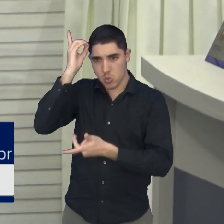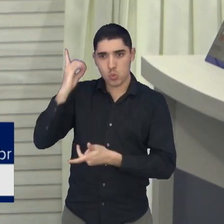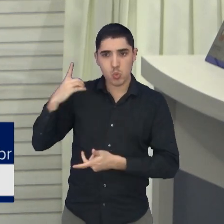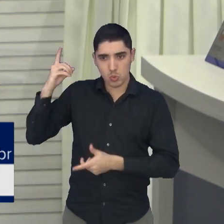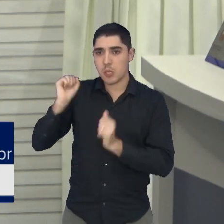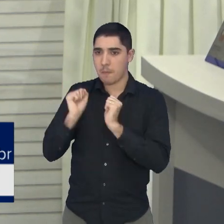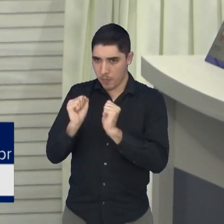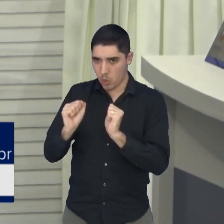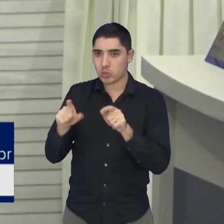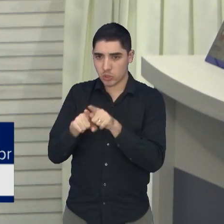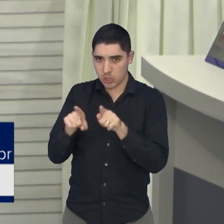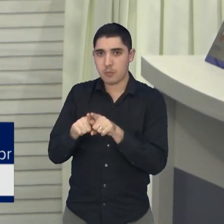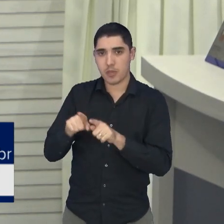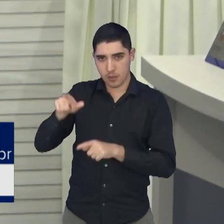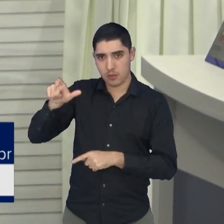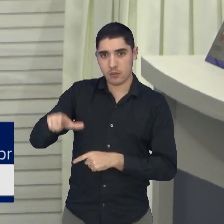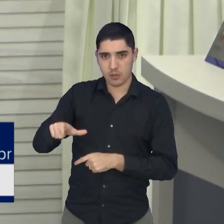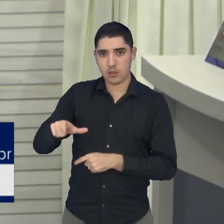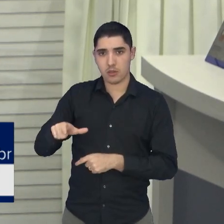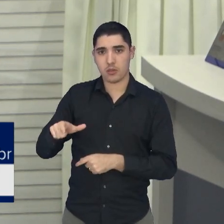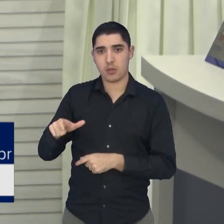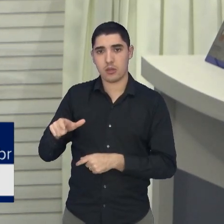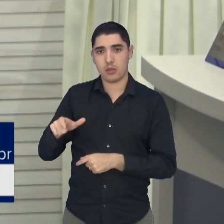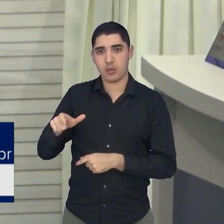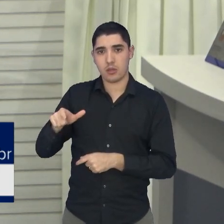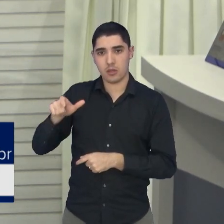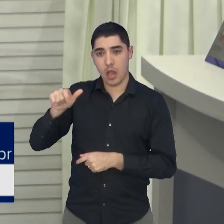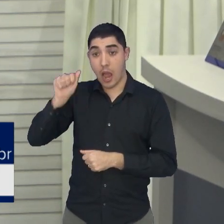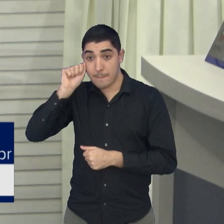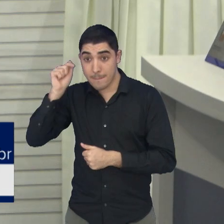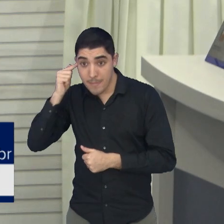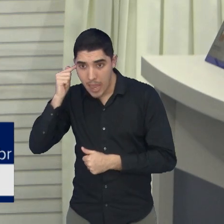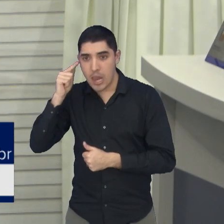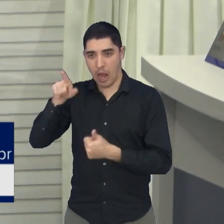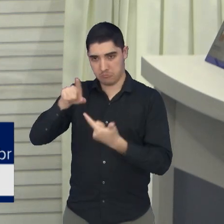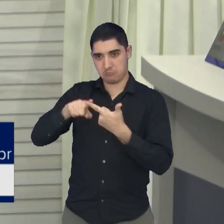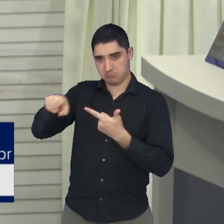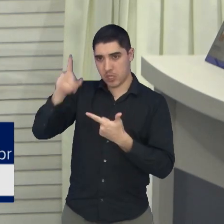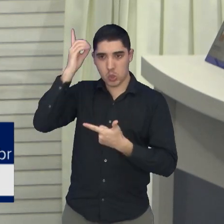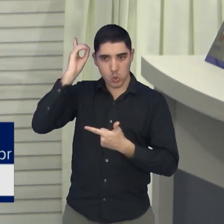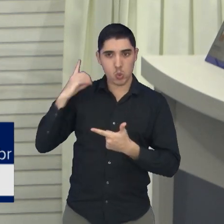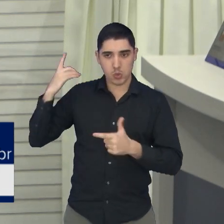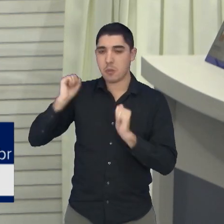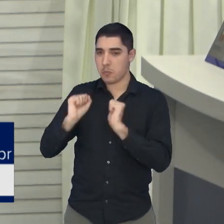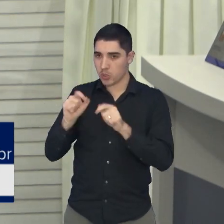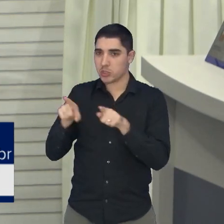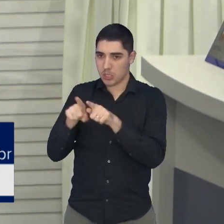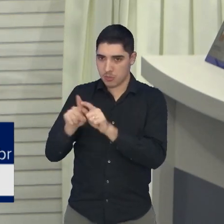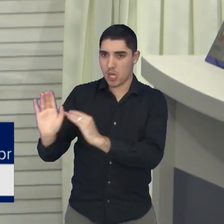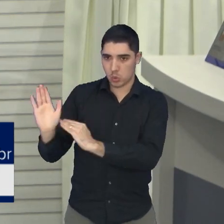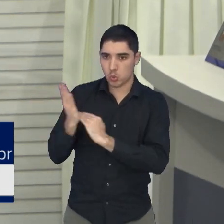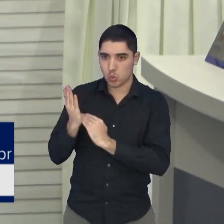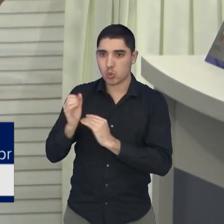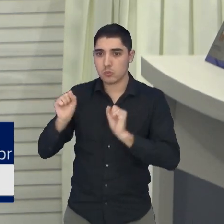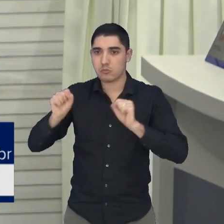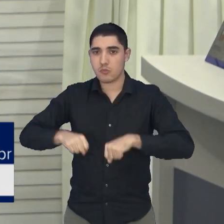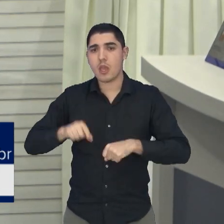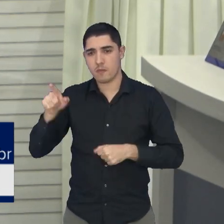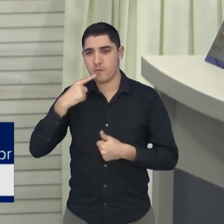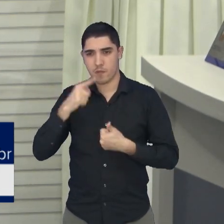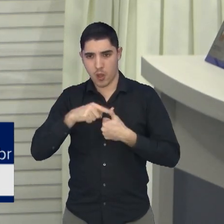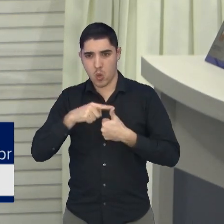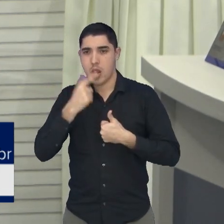também. Eu estava me direcionando à vereadora Amélia, mas eu pego com a senhora também, a senhora pode contribuir. É, a senhora falou do